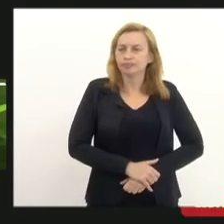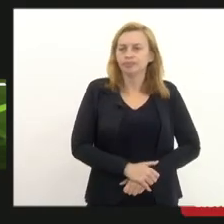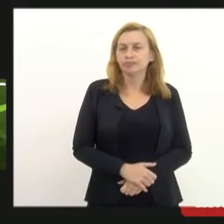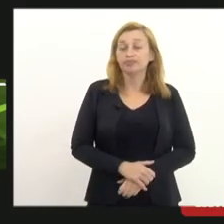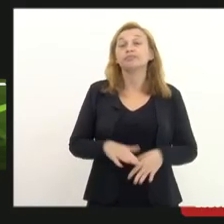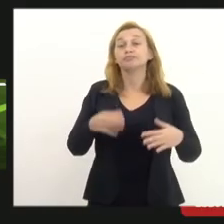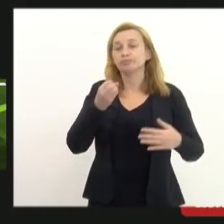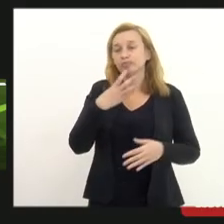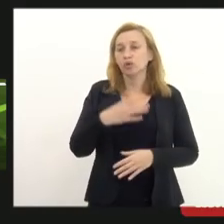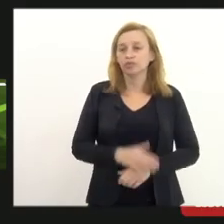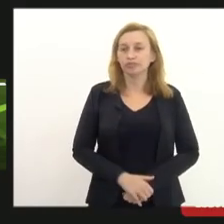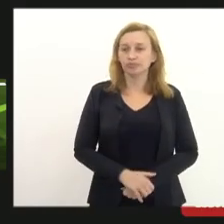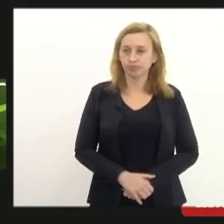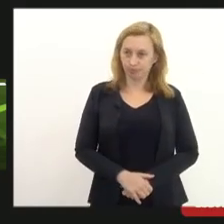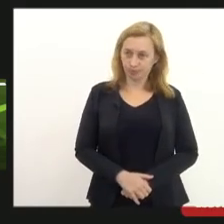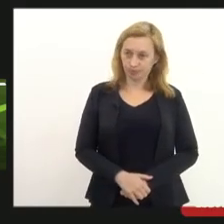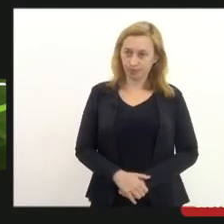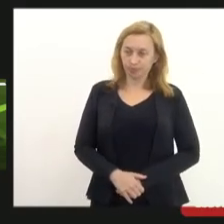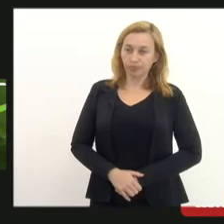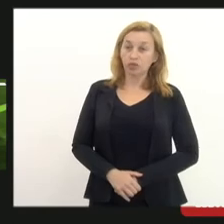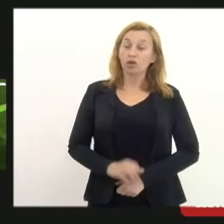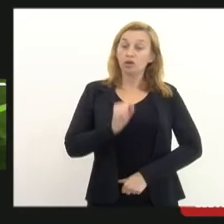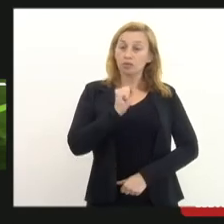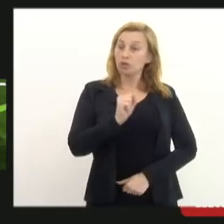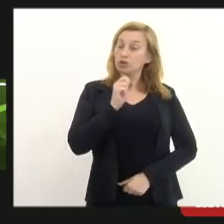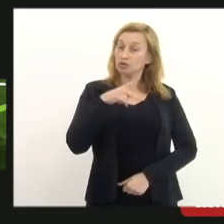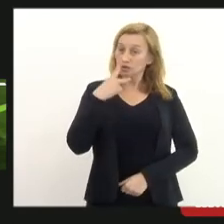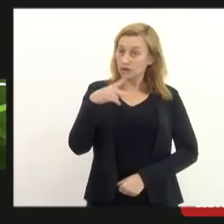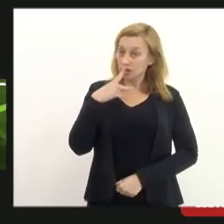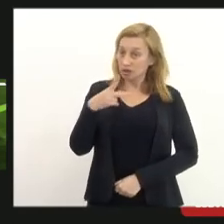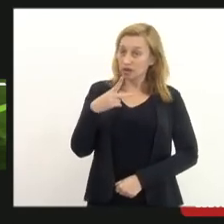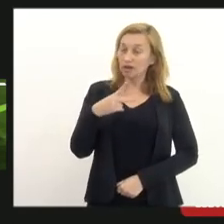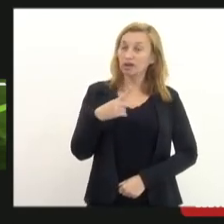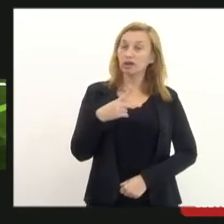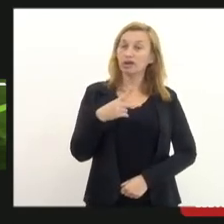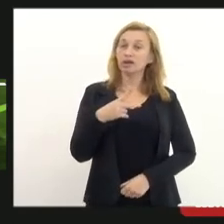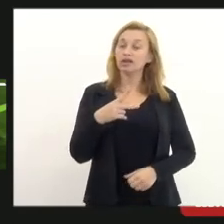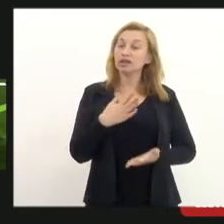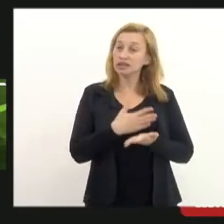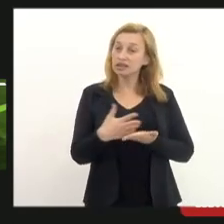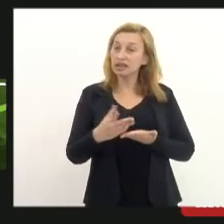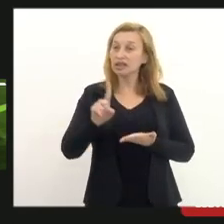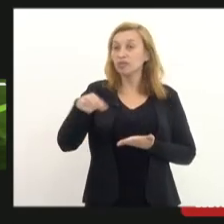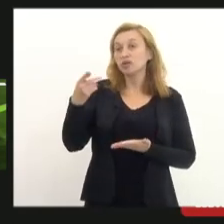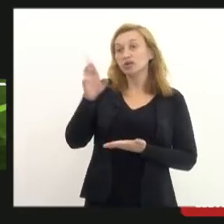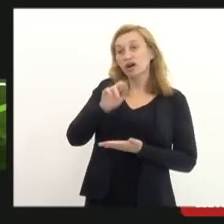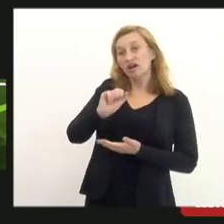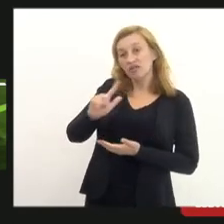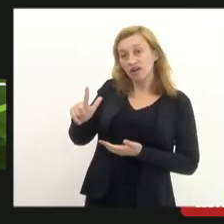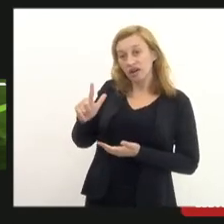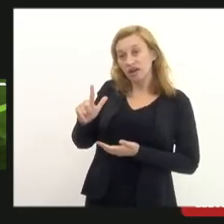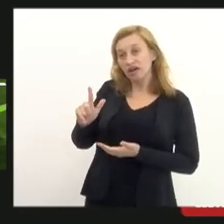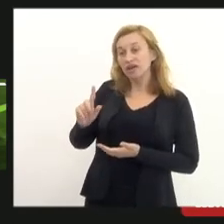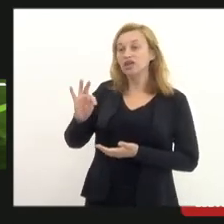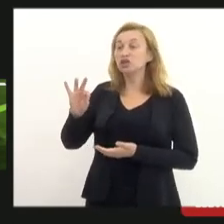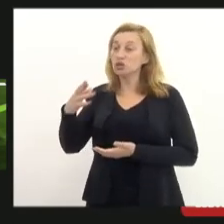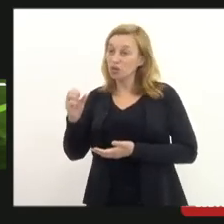Bom, eu posso puxar o barco aí, depois o Rafael e o